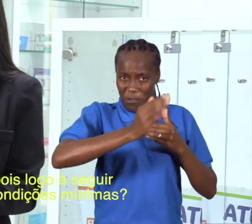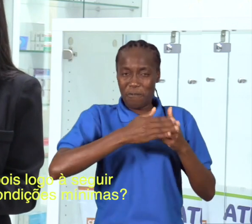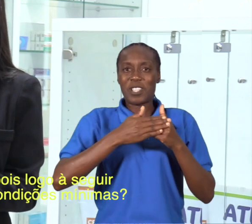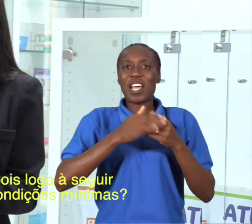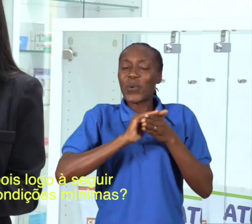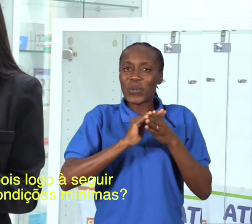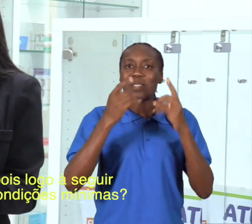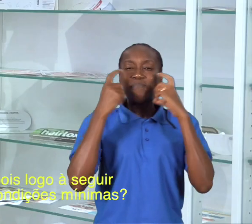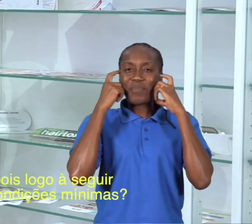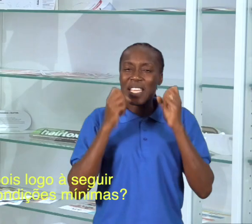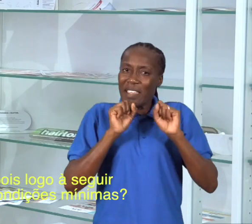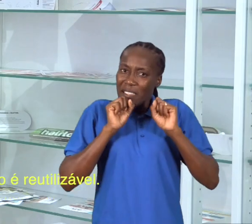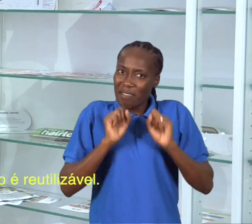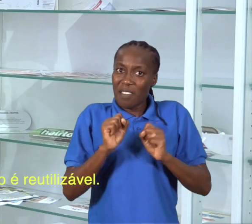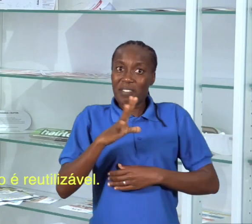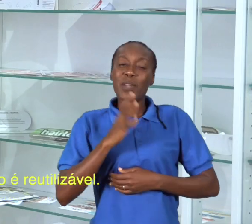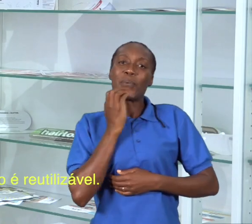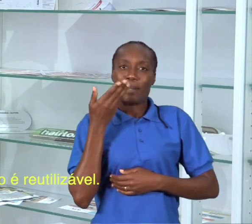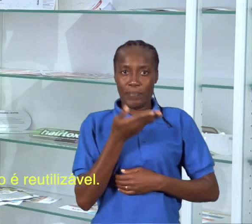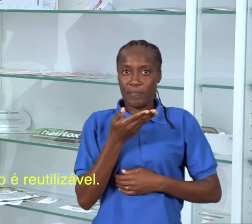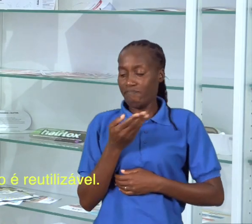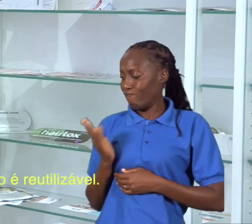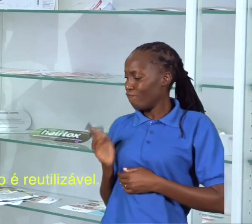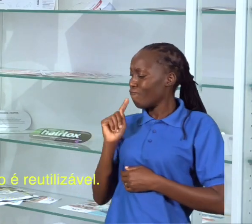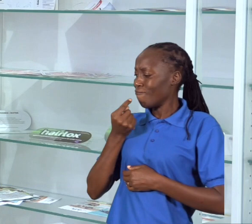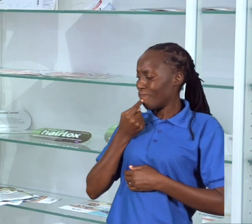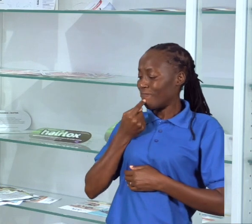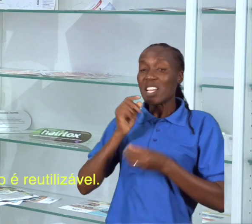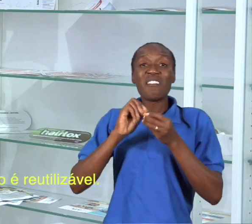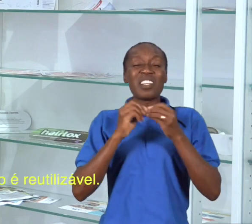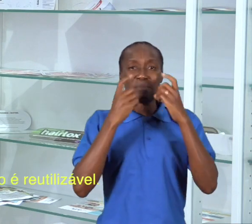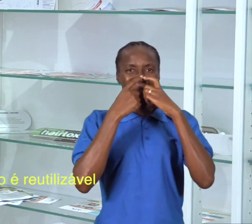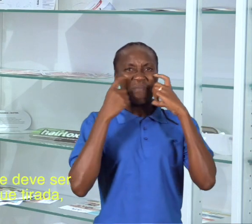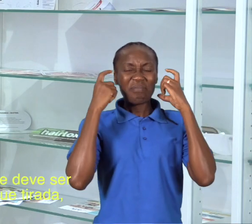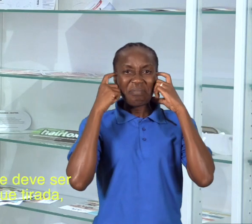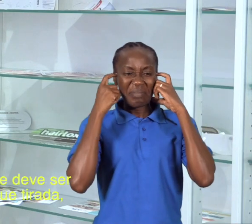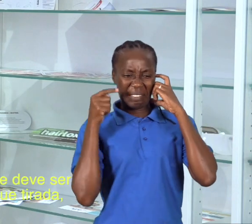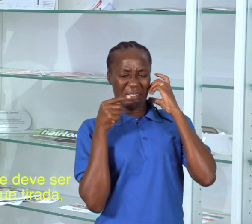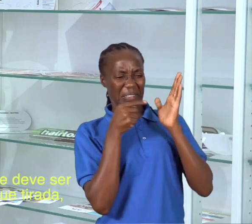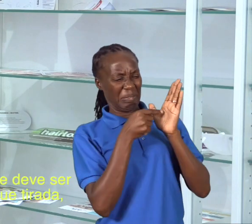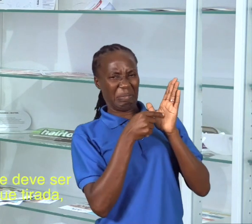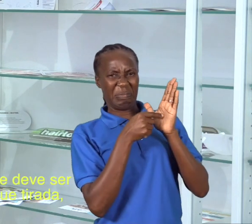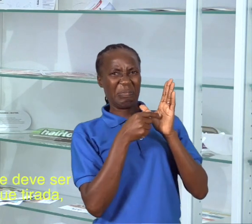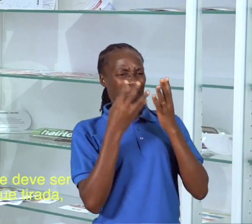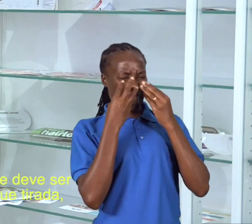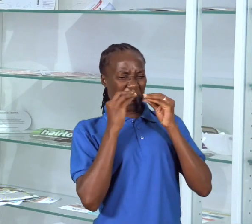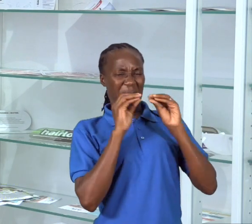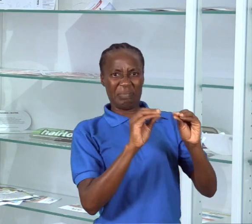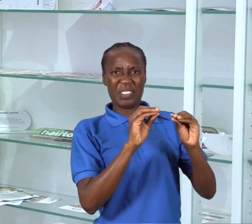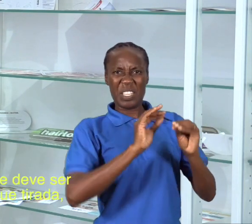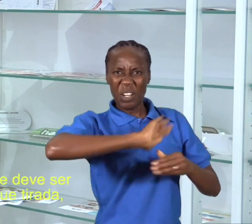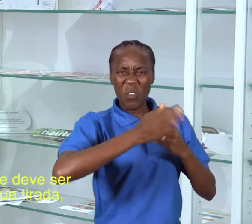condições mínimas. A máscara cirúrgica não é reutilizável. Esta máscara, assim que tiramos, deve ser